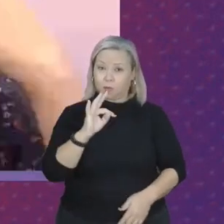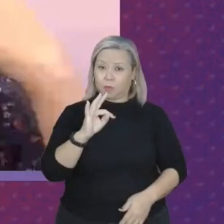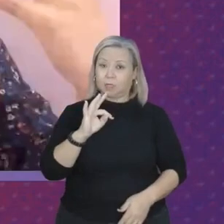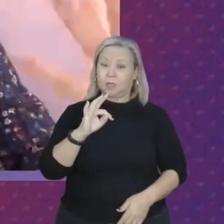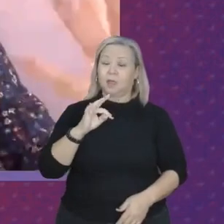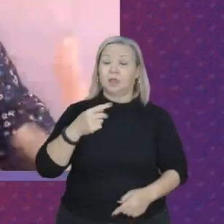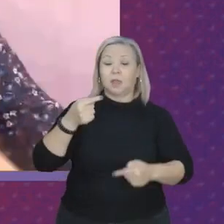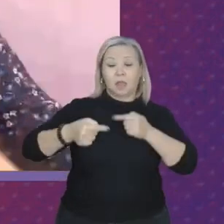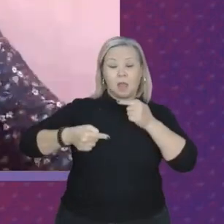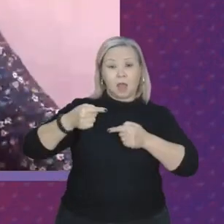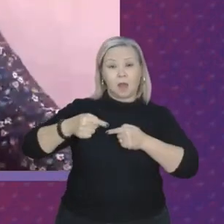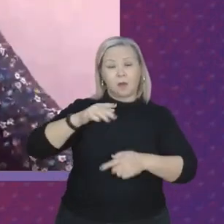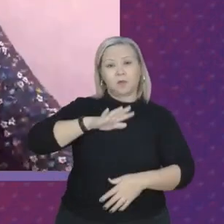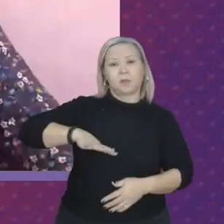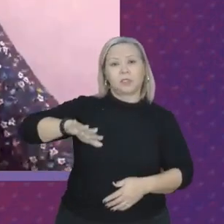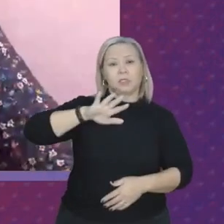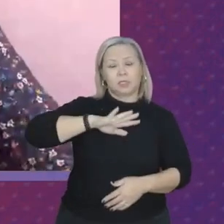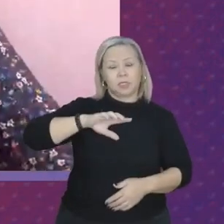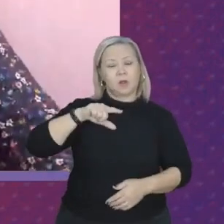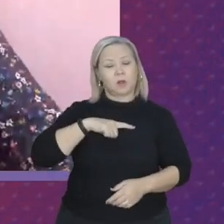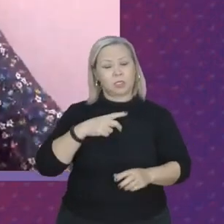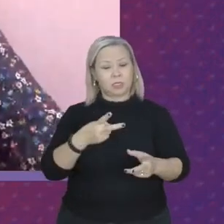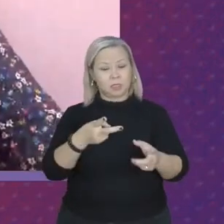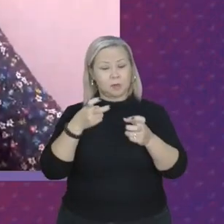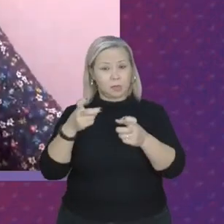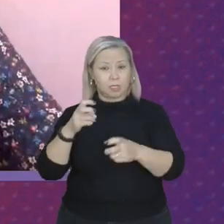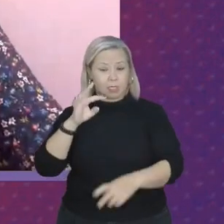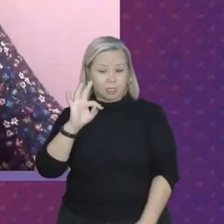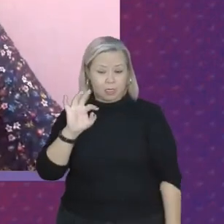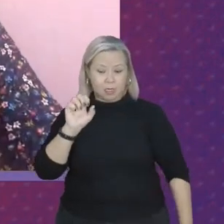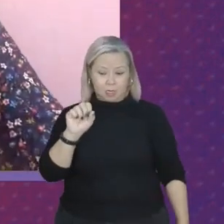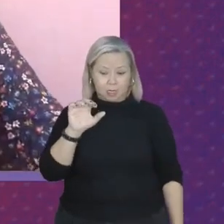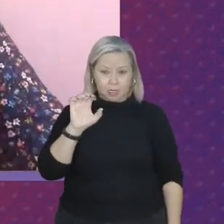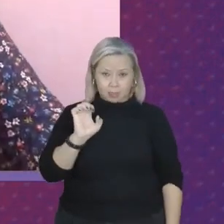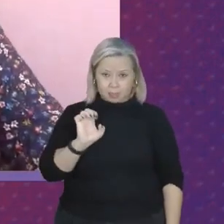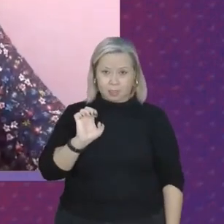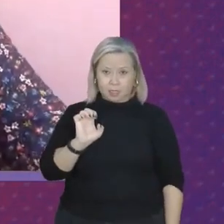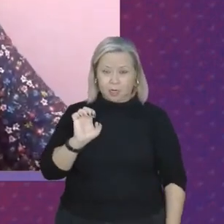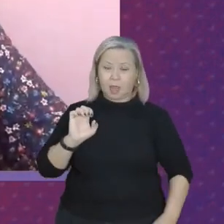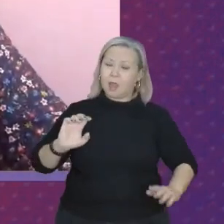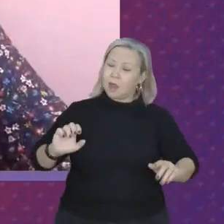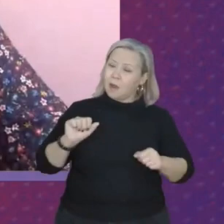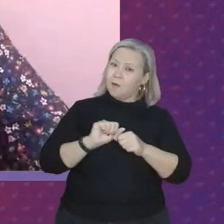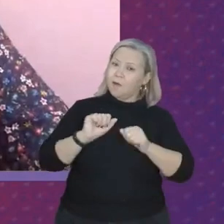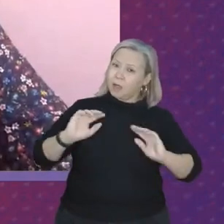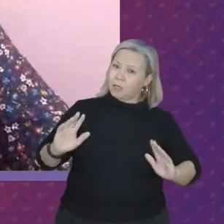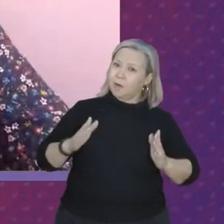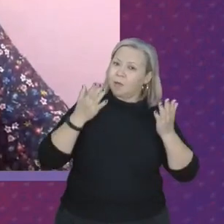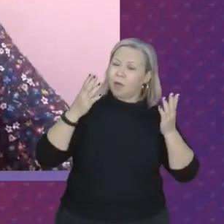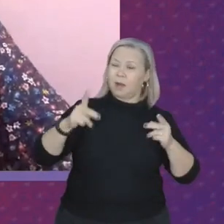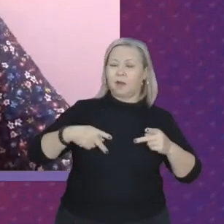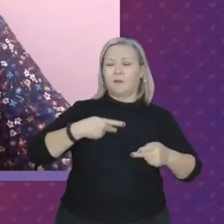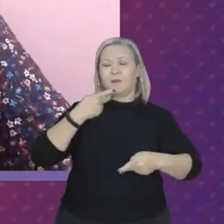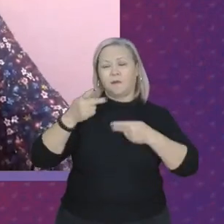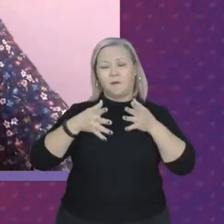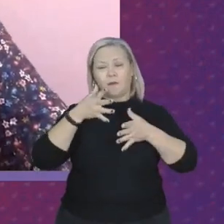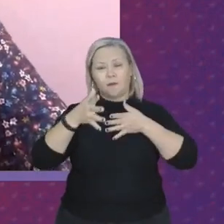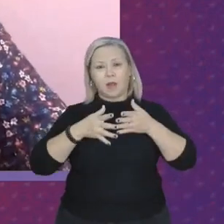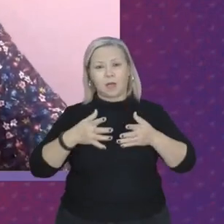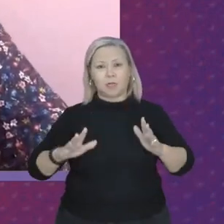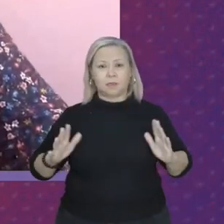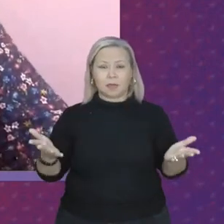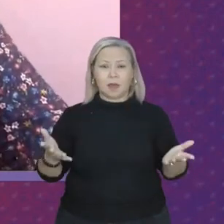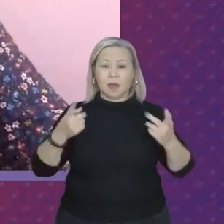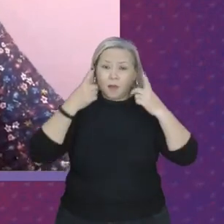na política em geral, e a gente tem visto o TSE feito campanhas a respeito da violência política de gênero, que inclui